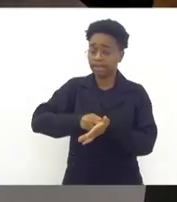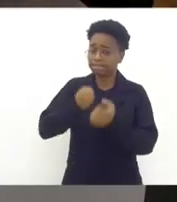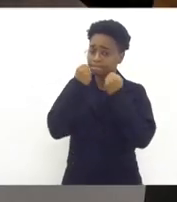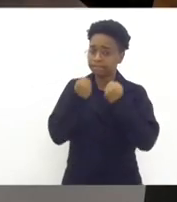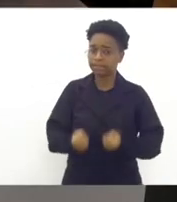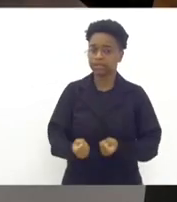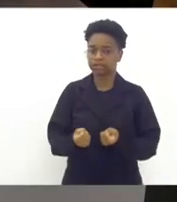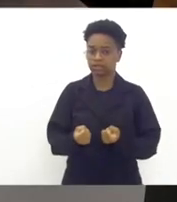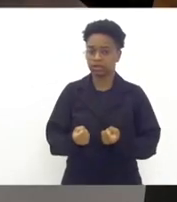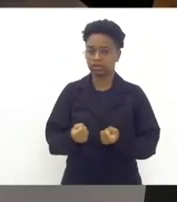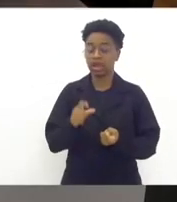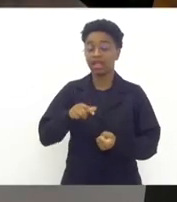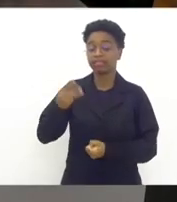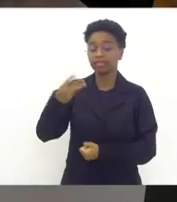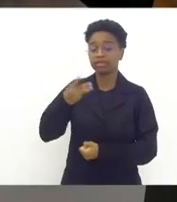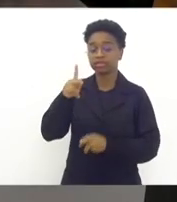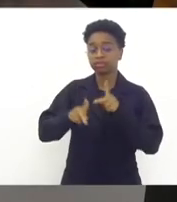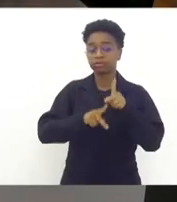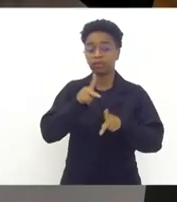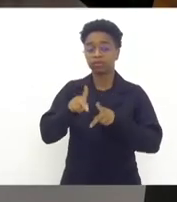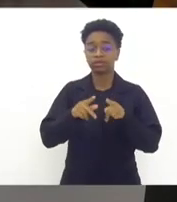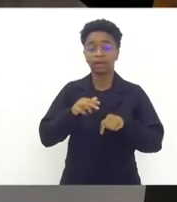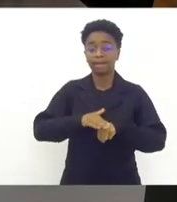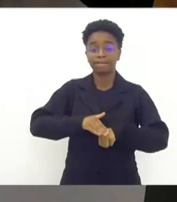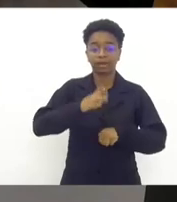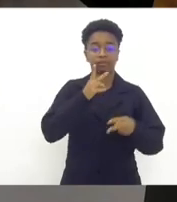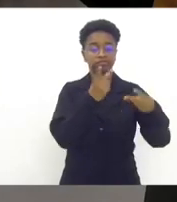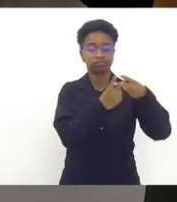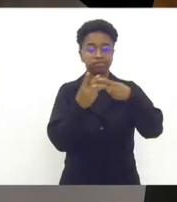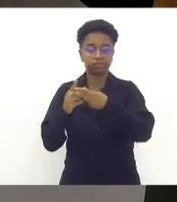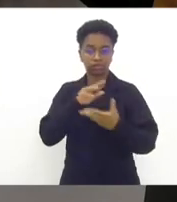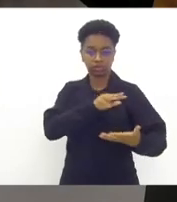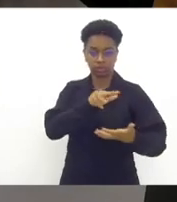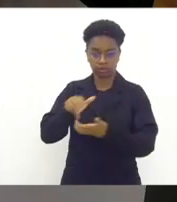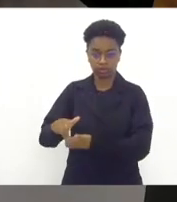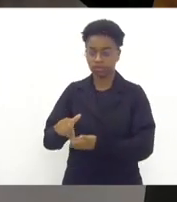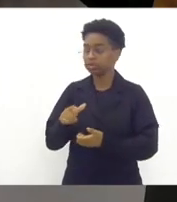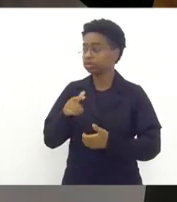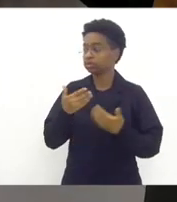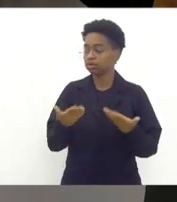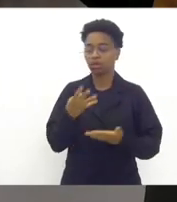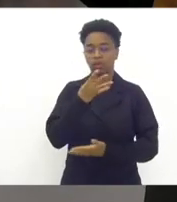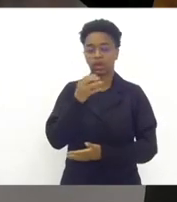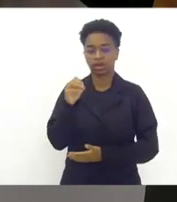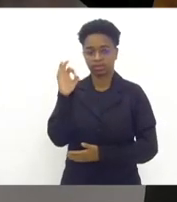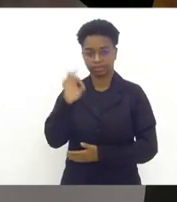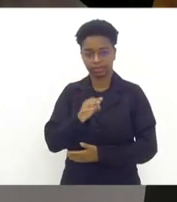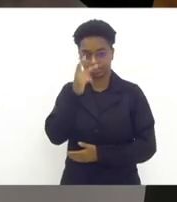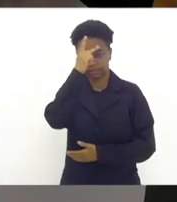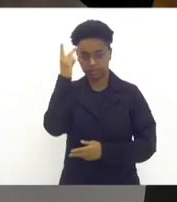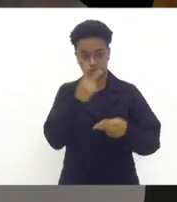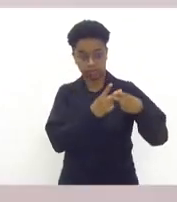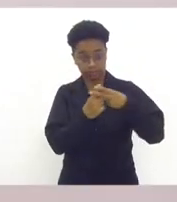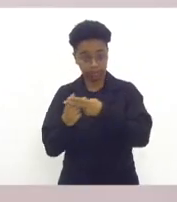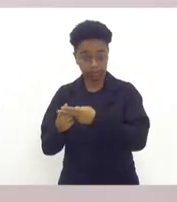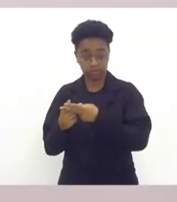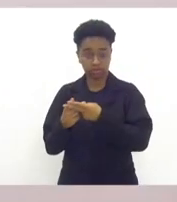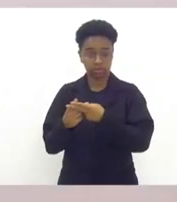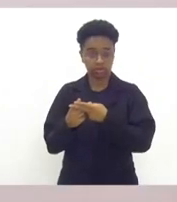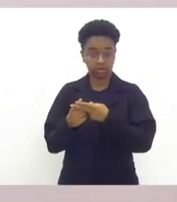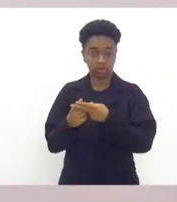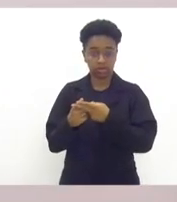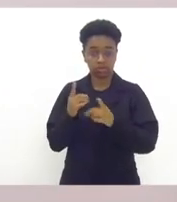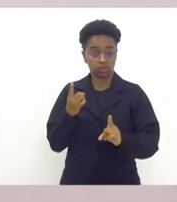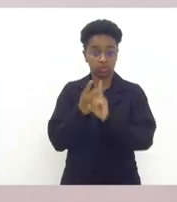pesadamente. Somos a terceira população carcerária do mundo. 40% das pessoas que estão encarceradas não viram um